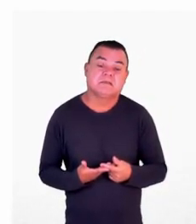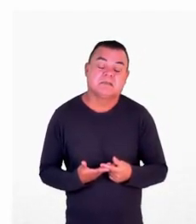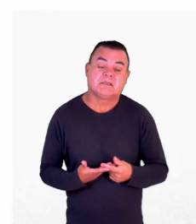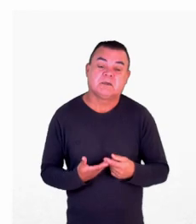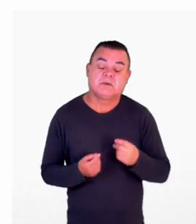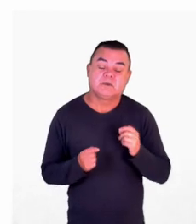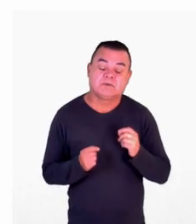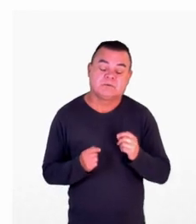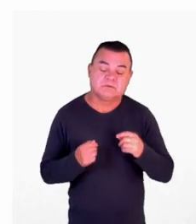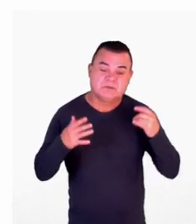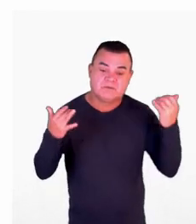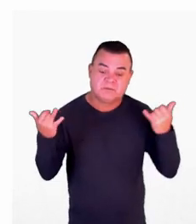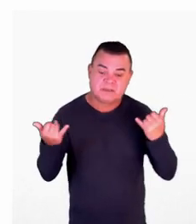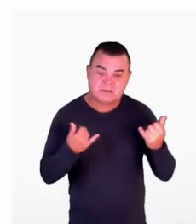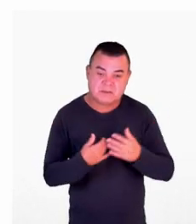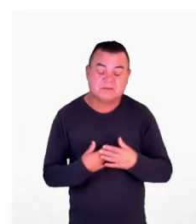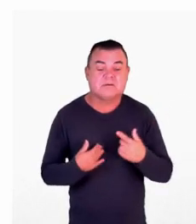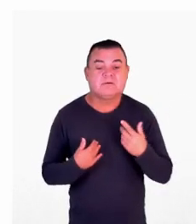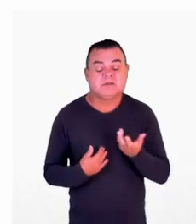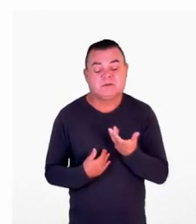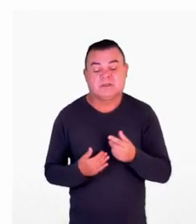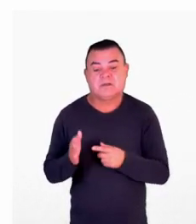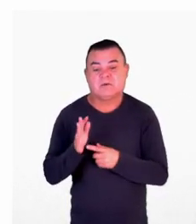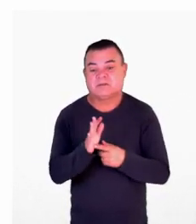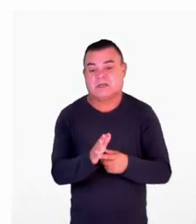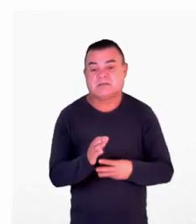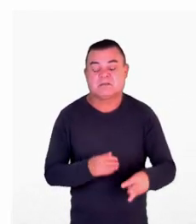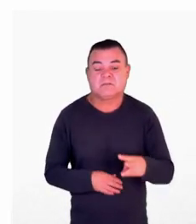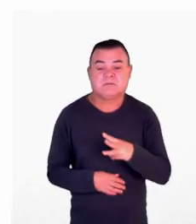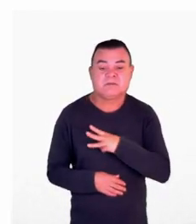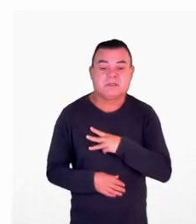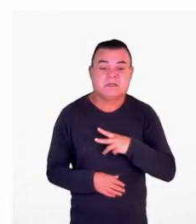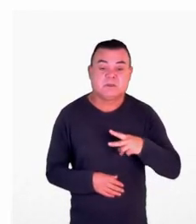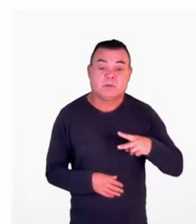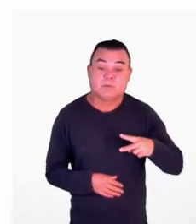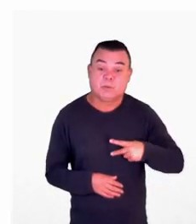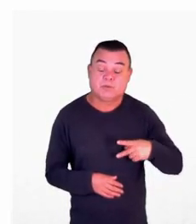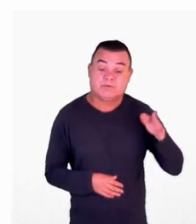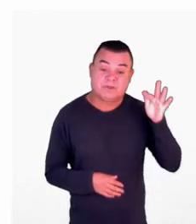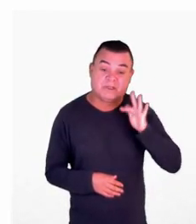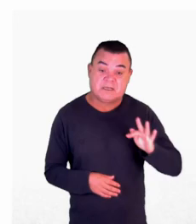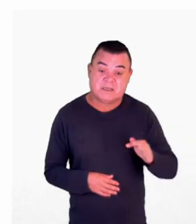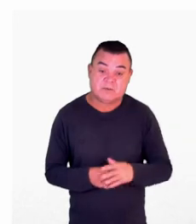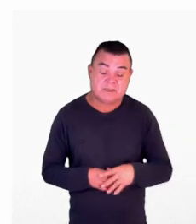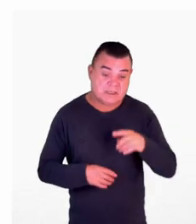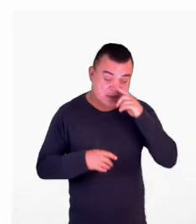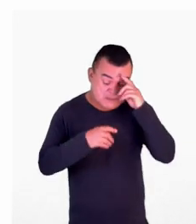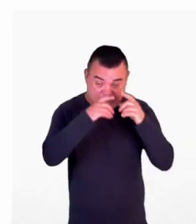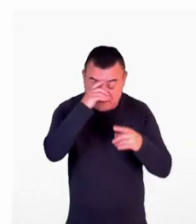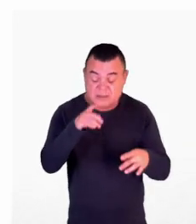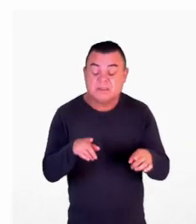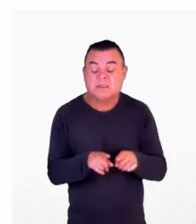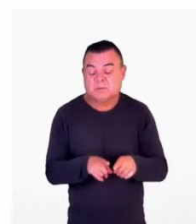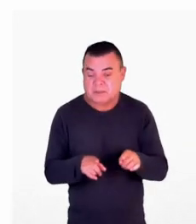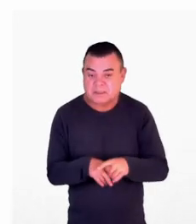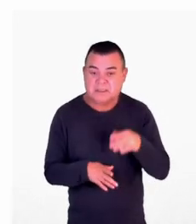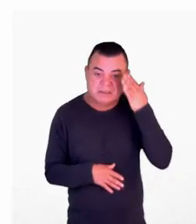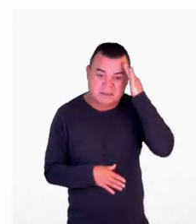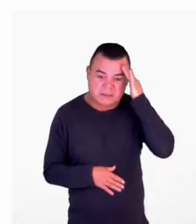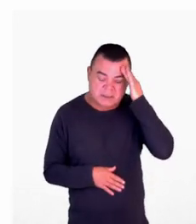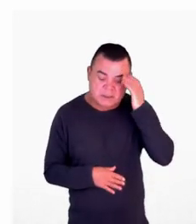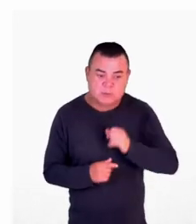acho que do Ministério Público Federal acho que a ideia eh é entender também um pouco do papel da União